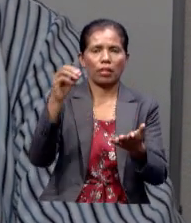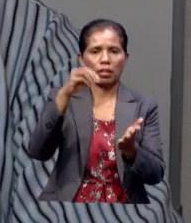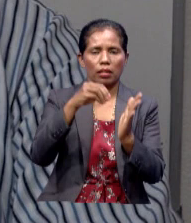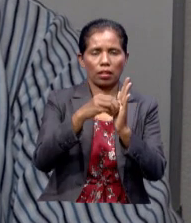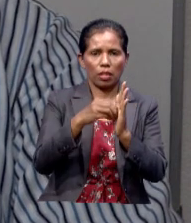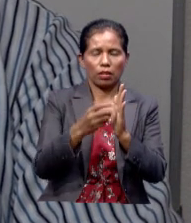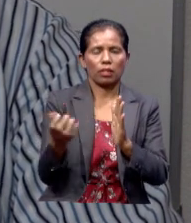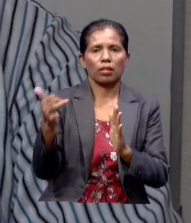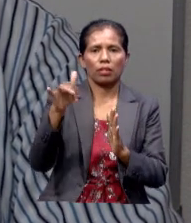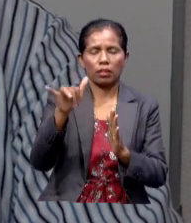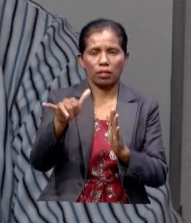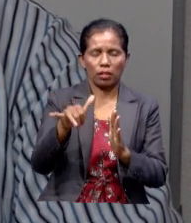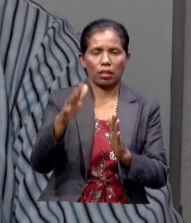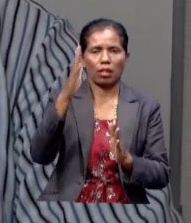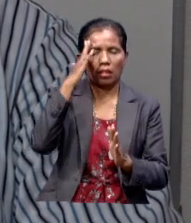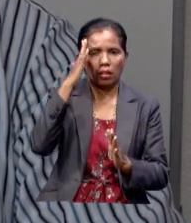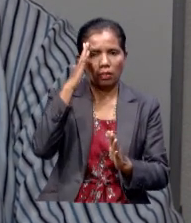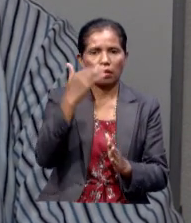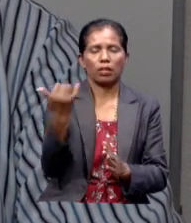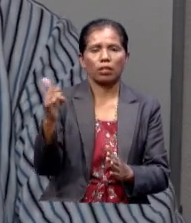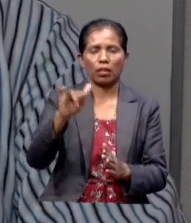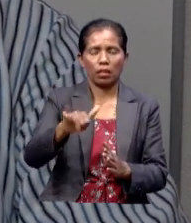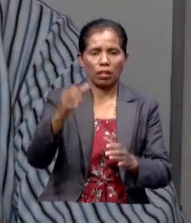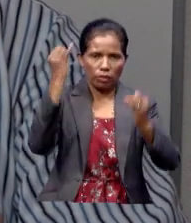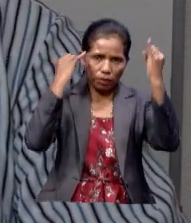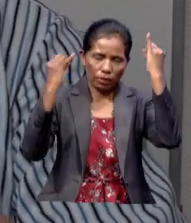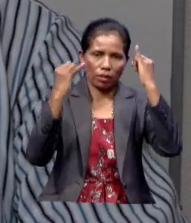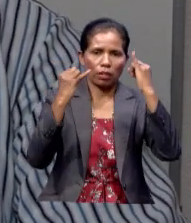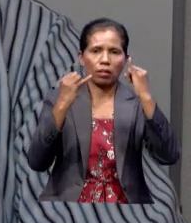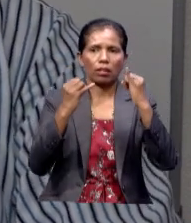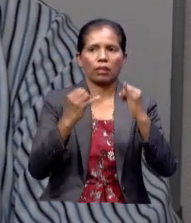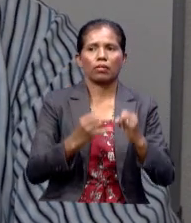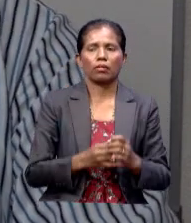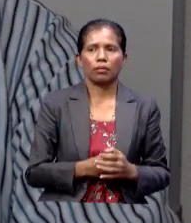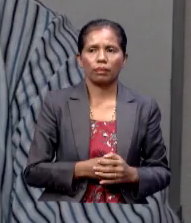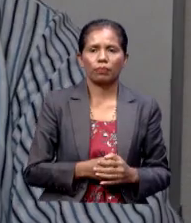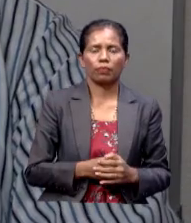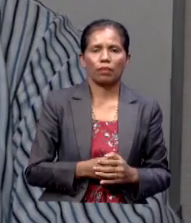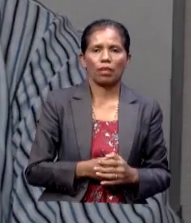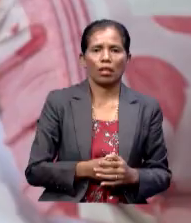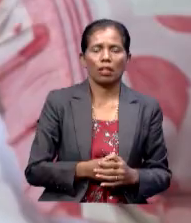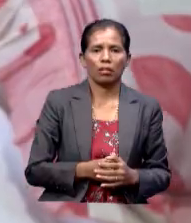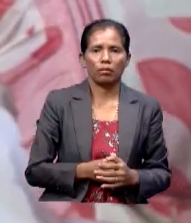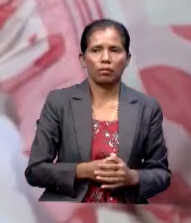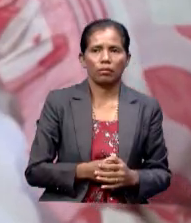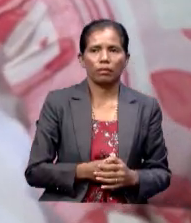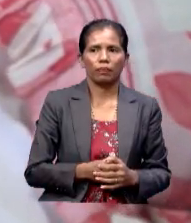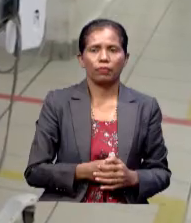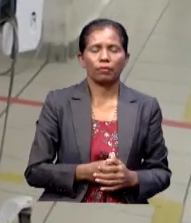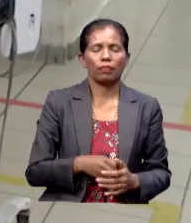ninha Hanoi ka fosse ninha informação né nevo várias temas nune atu